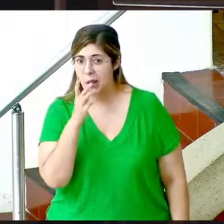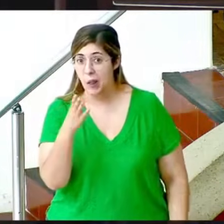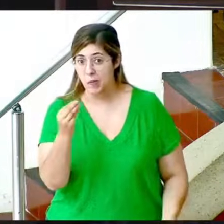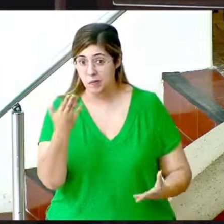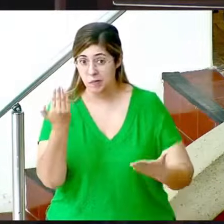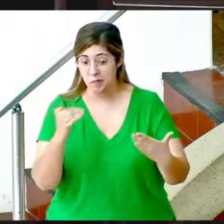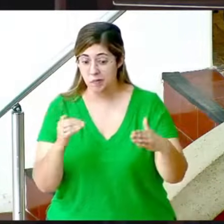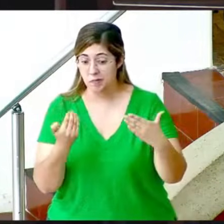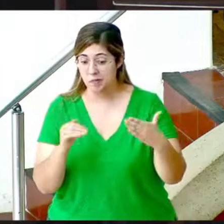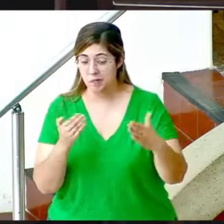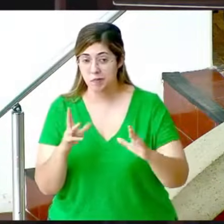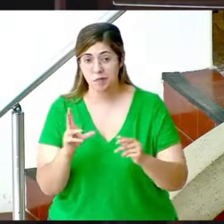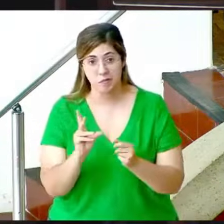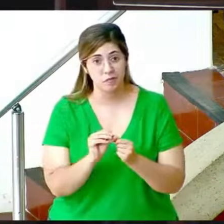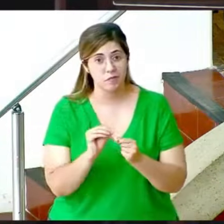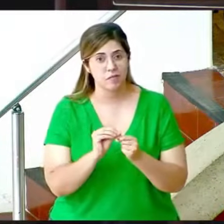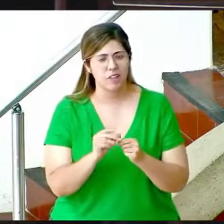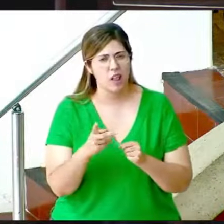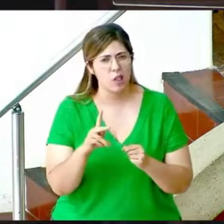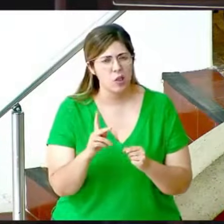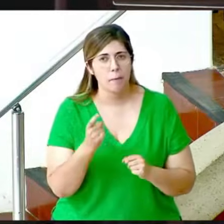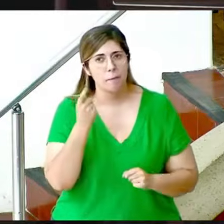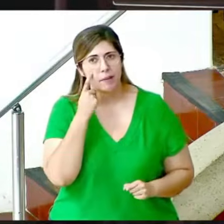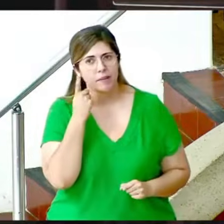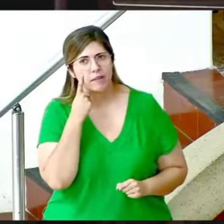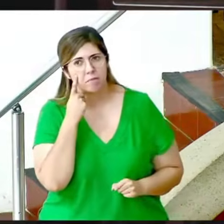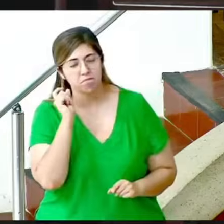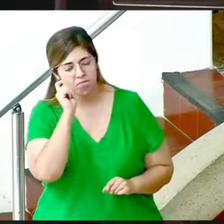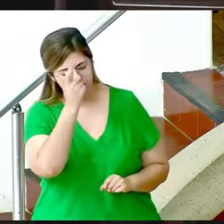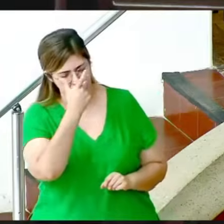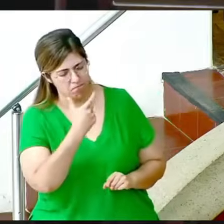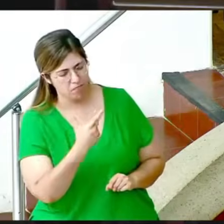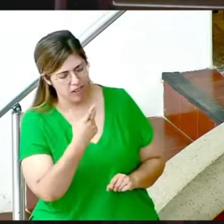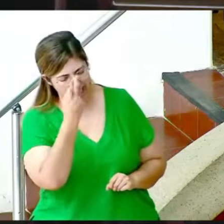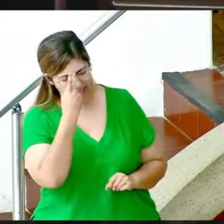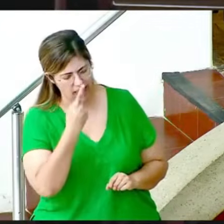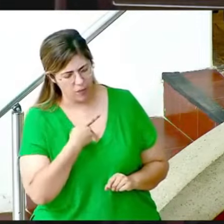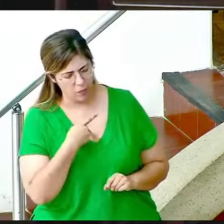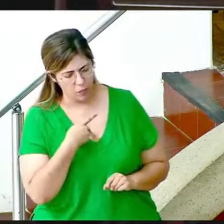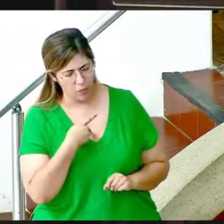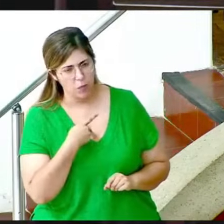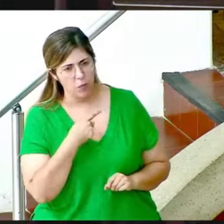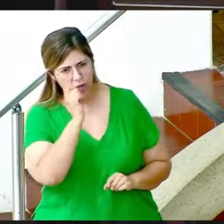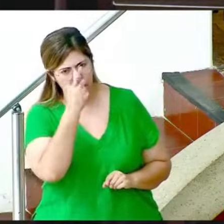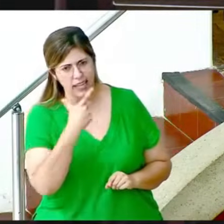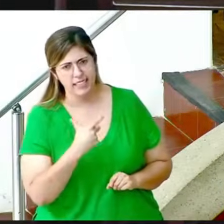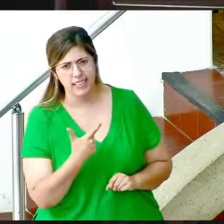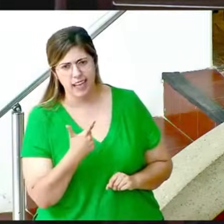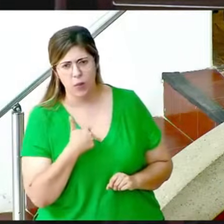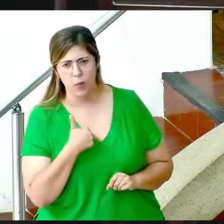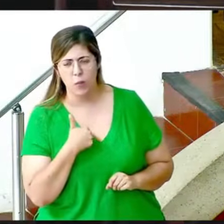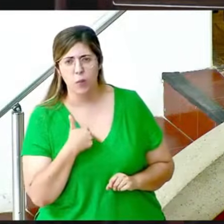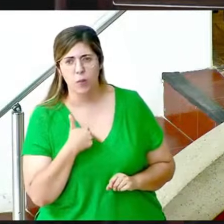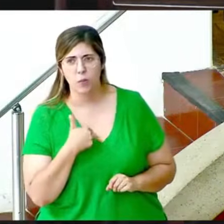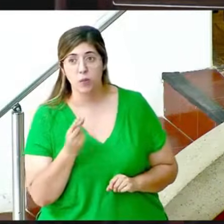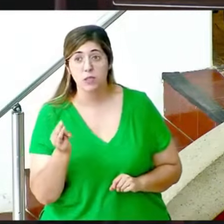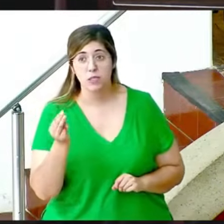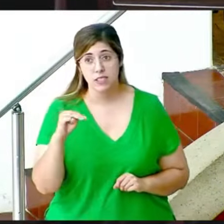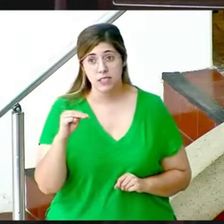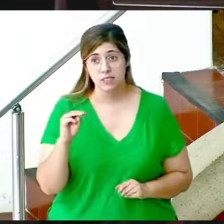pergunta lá, defina você. Sóbrio. Sim,